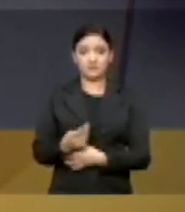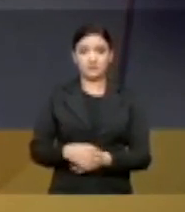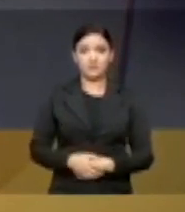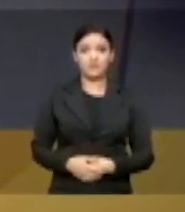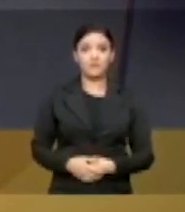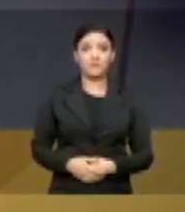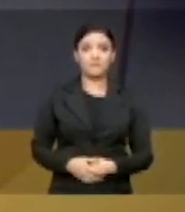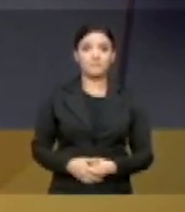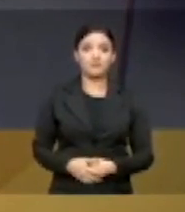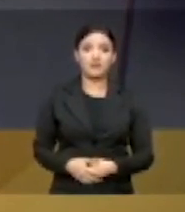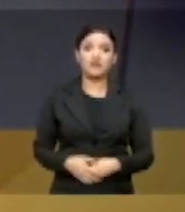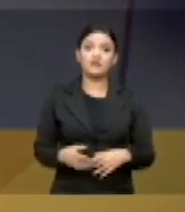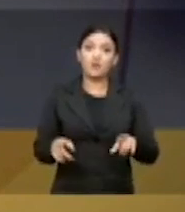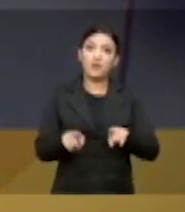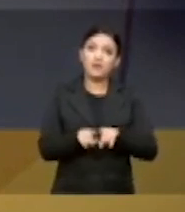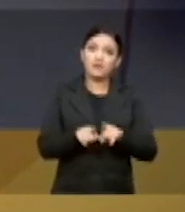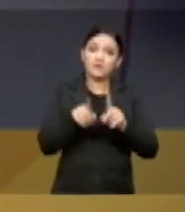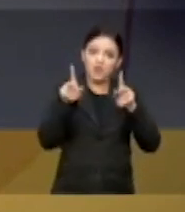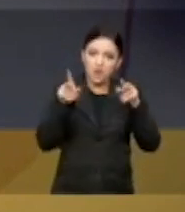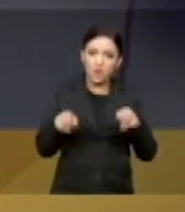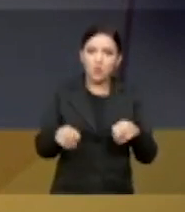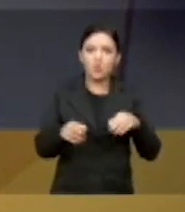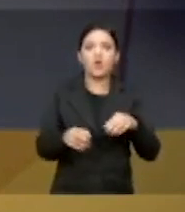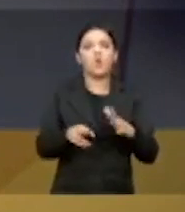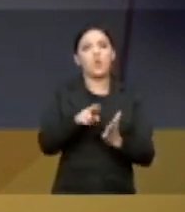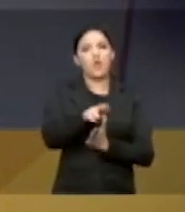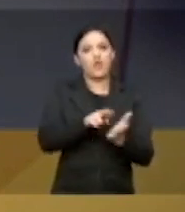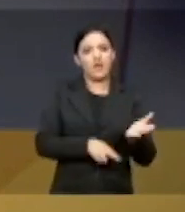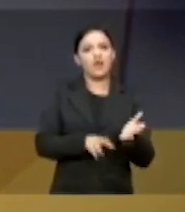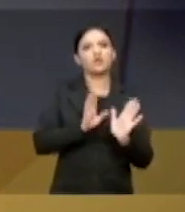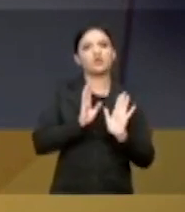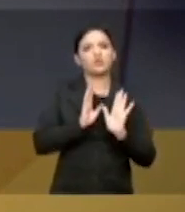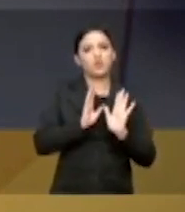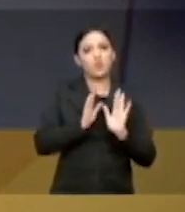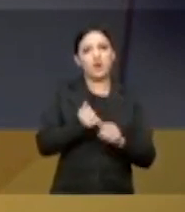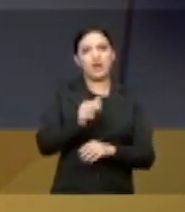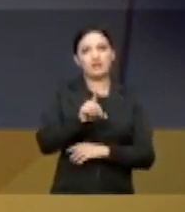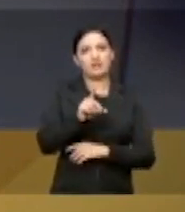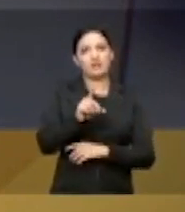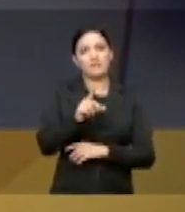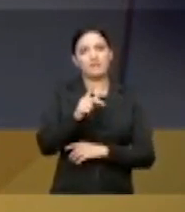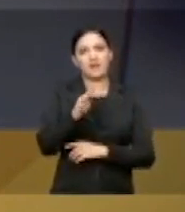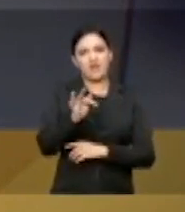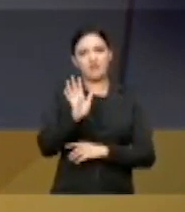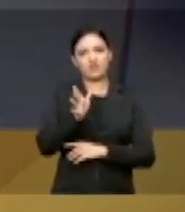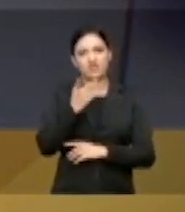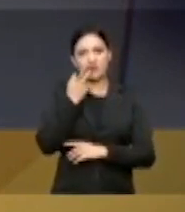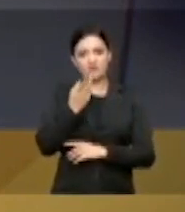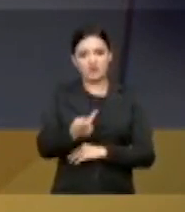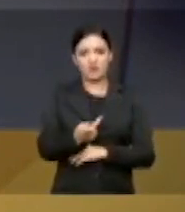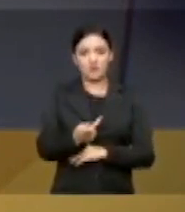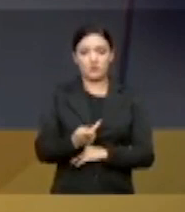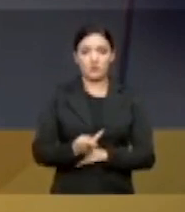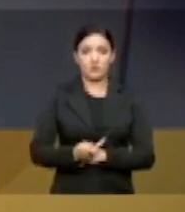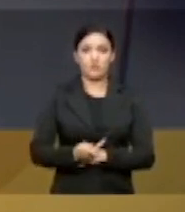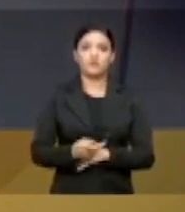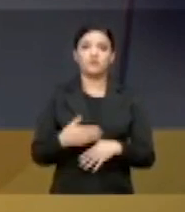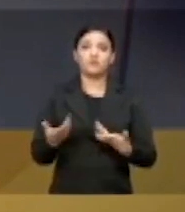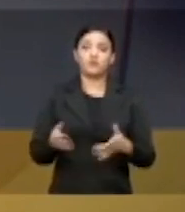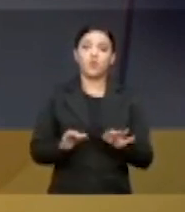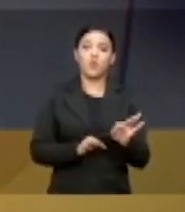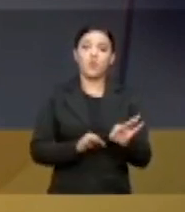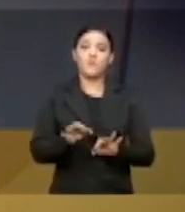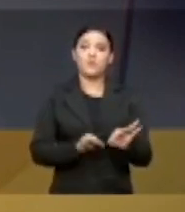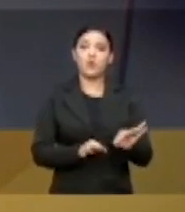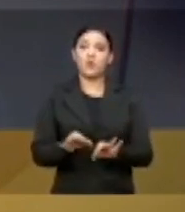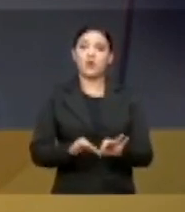Ademais, ainda conforme bem apontou o excelentíssimo senhor relator nas mesmas ADPFs citadas, o Programa Nacional de Imunizações